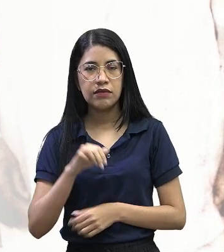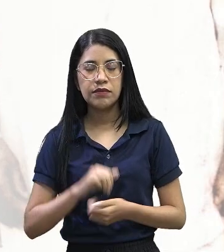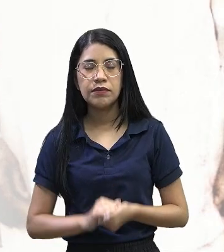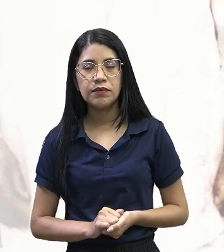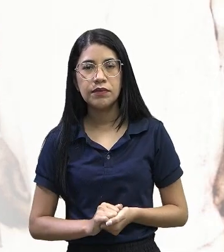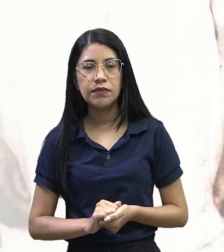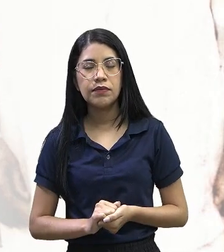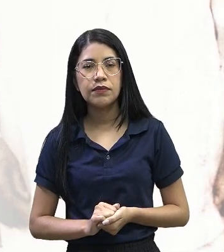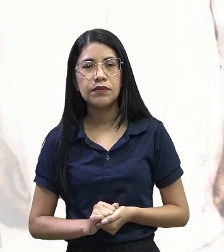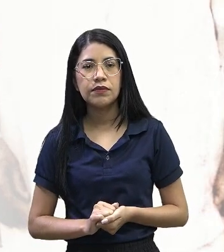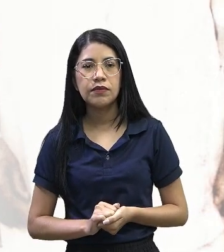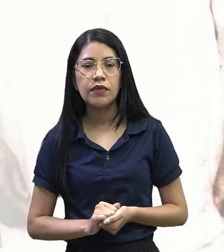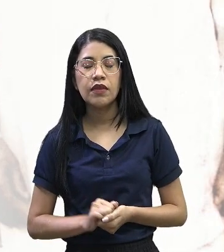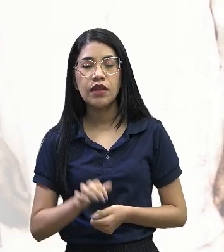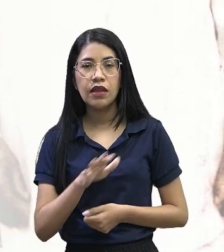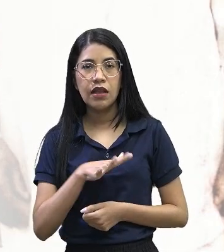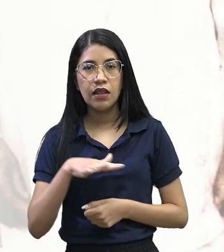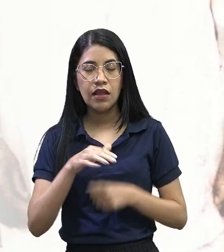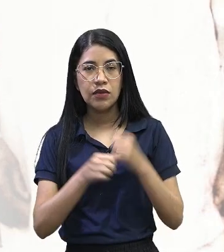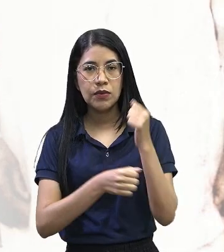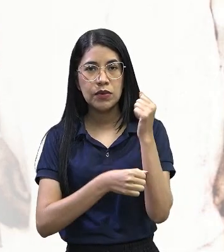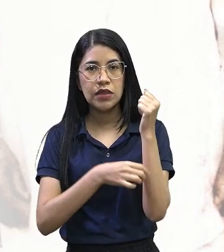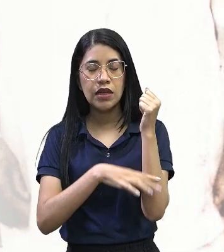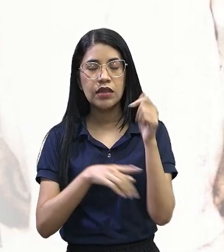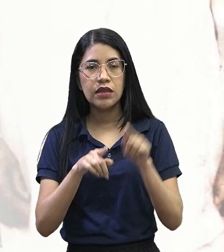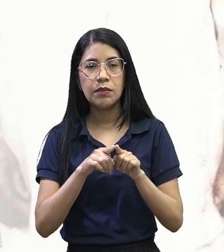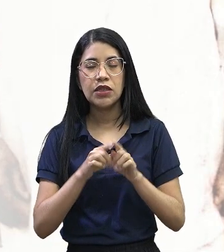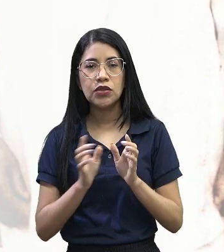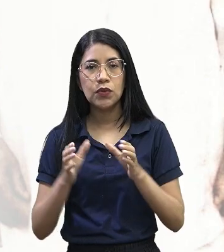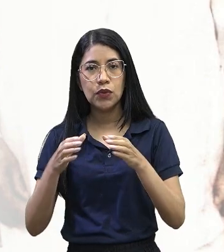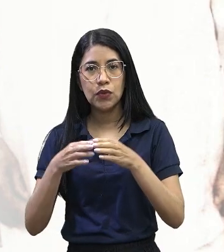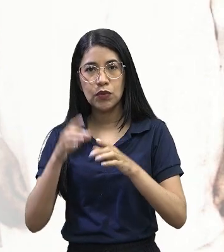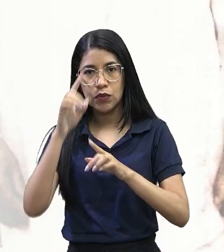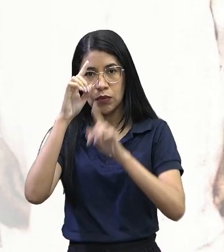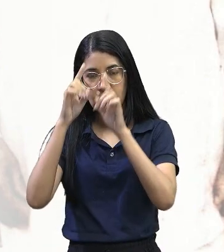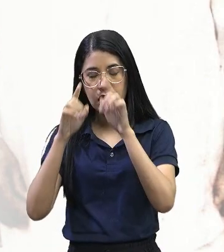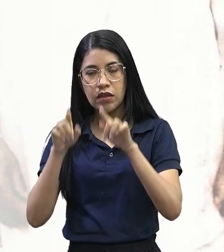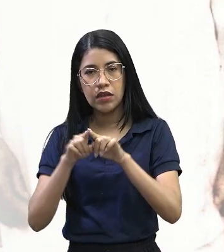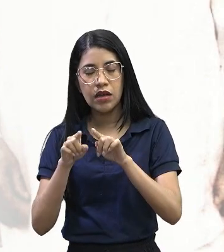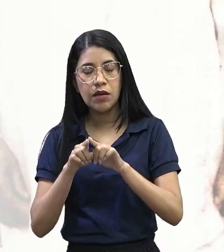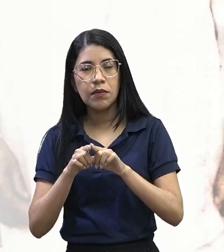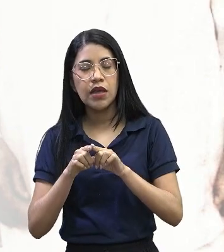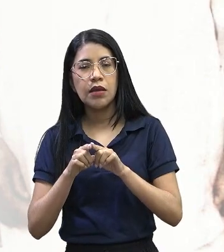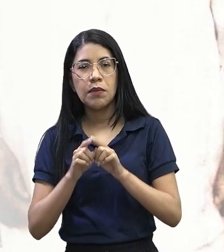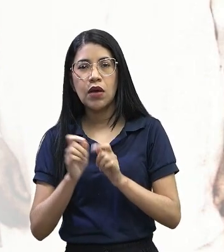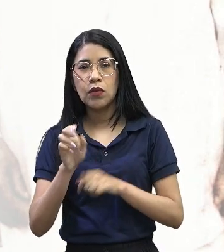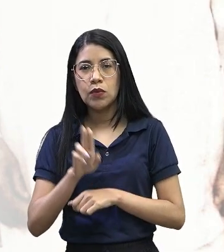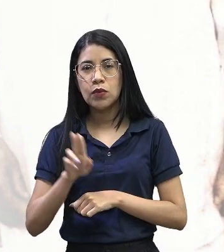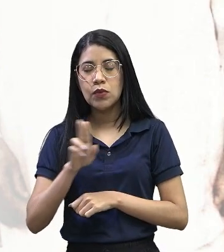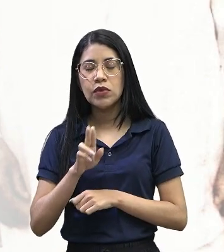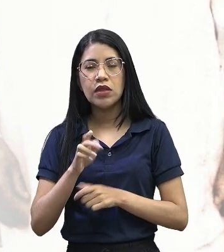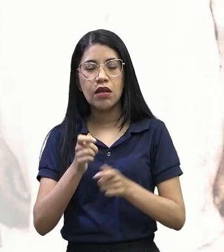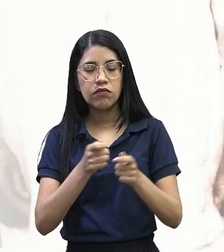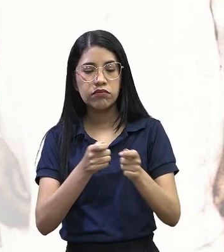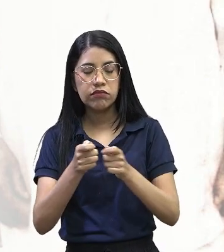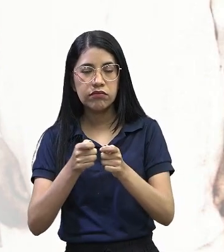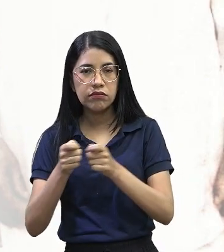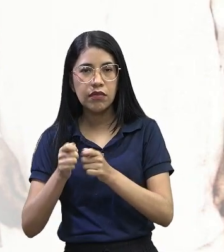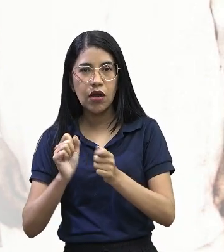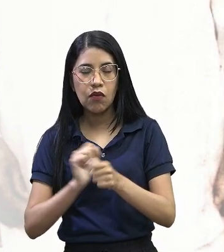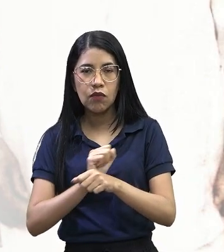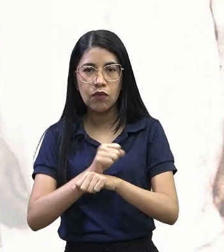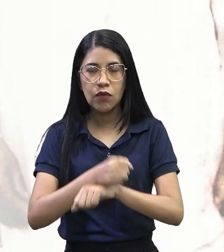seringal, comandava um exército de jagunços e capatazes para, com o uso da força, controlar seus